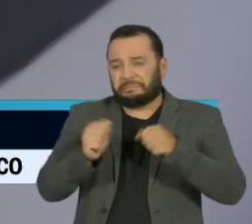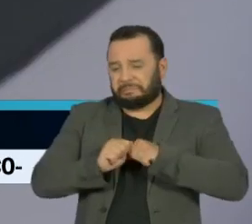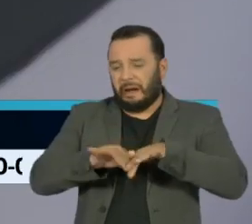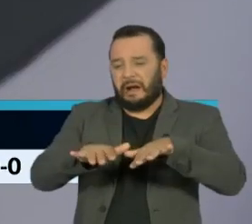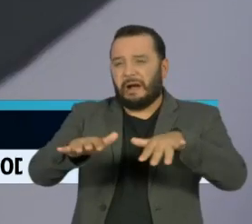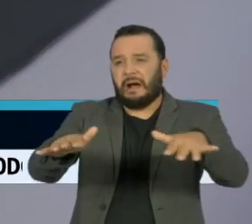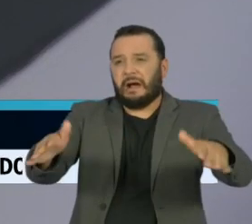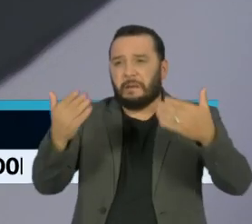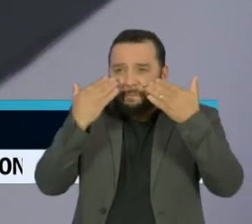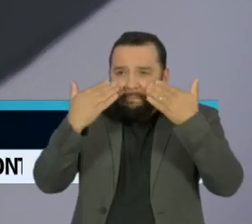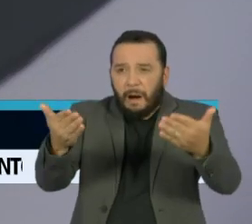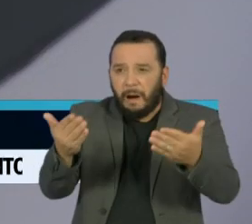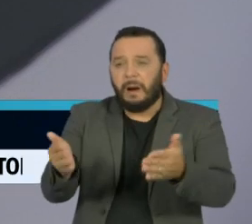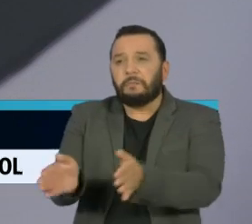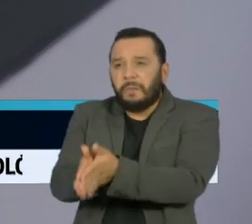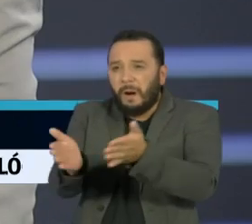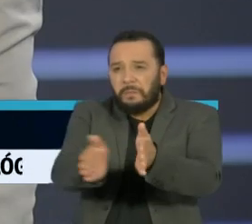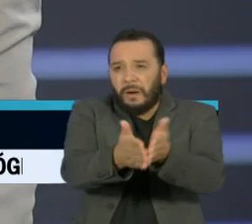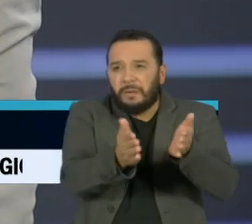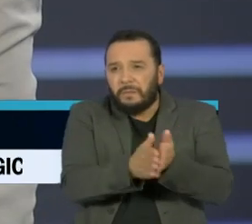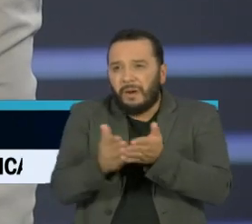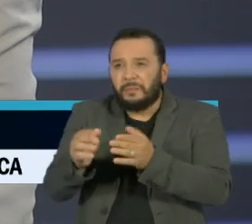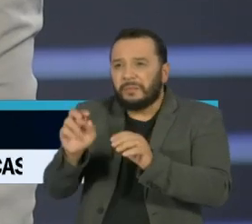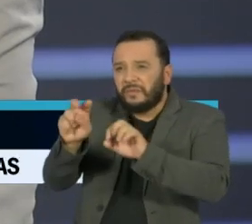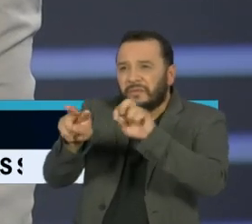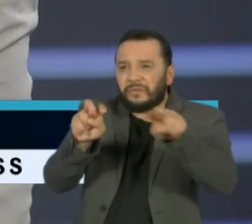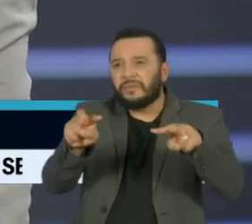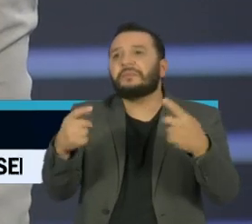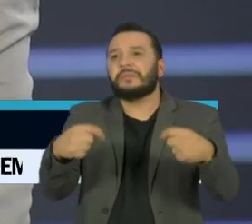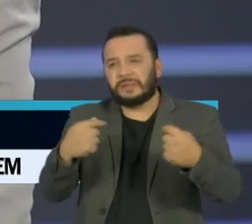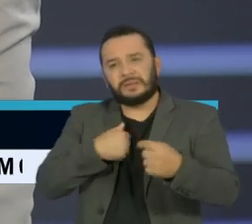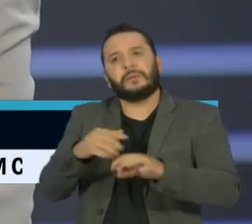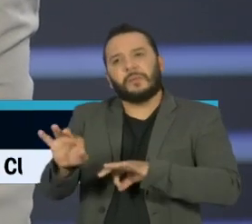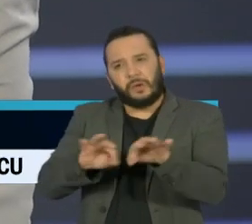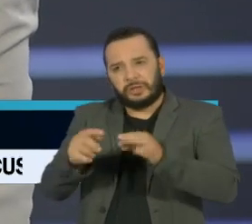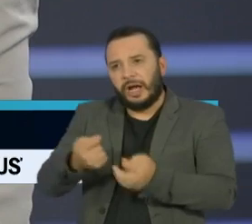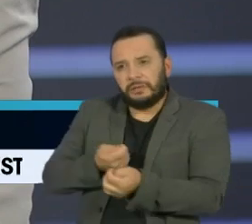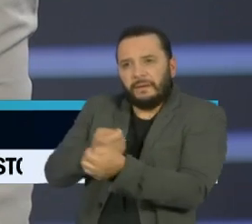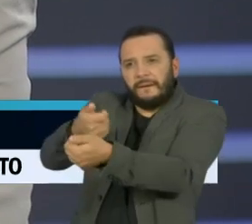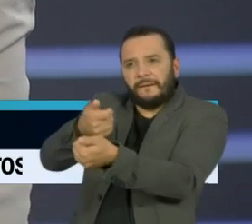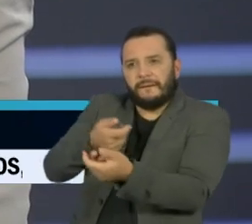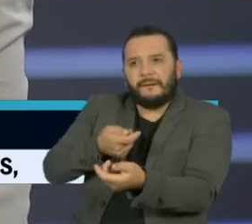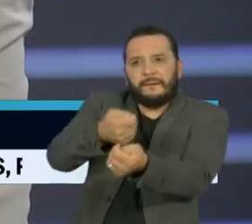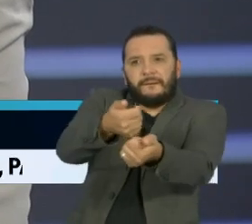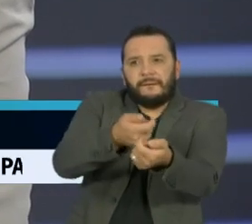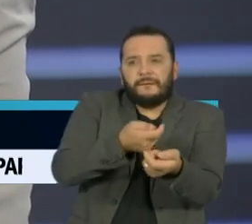que atendam a essas pessoas são necessários e